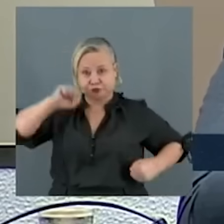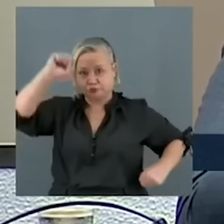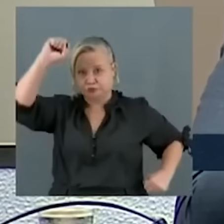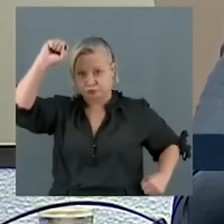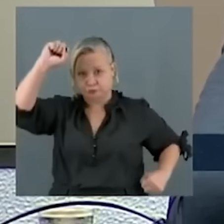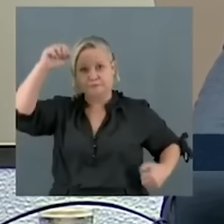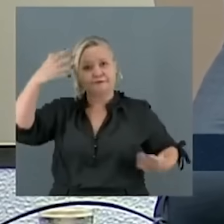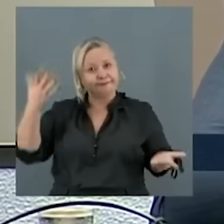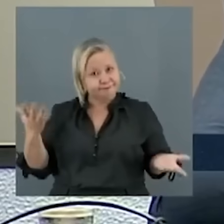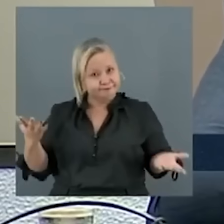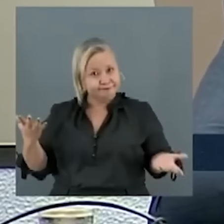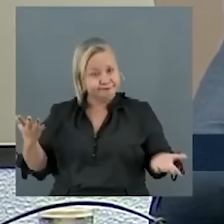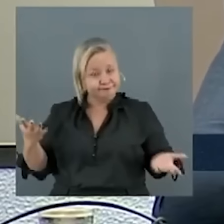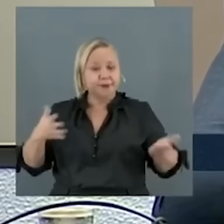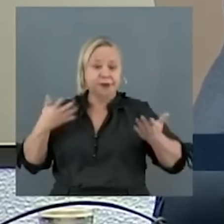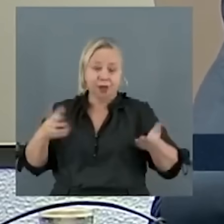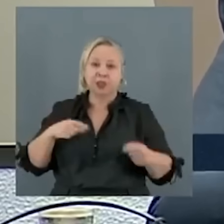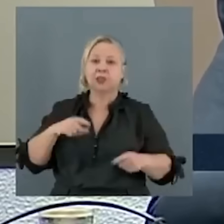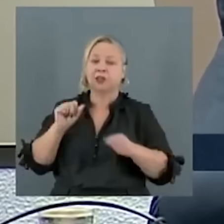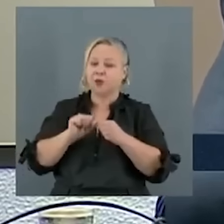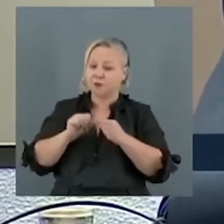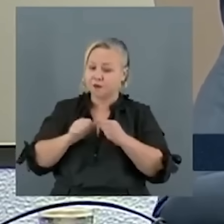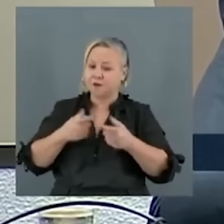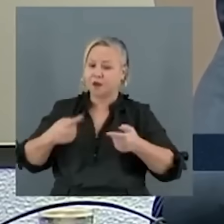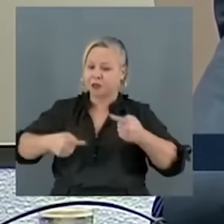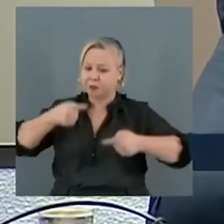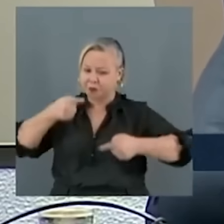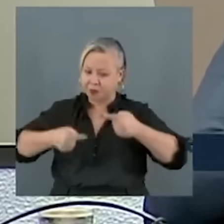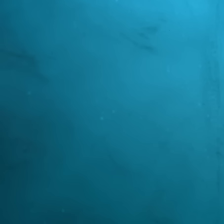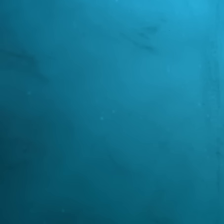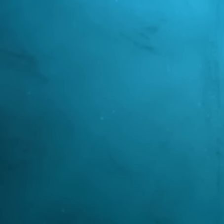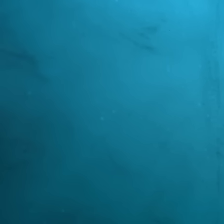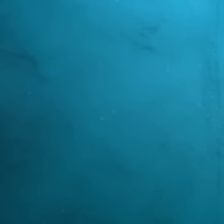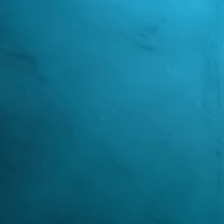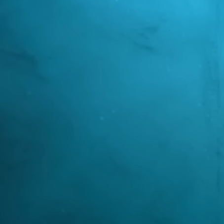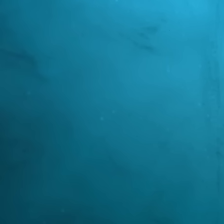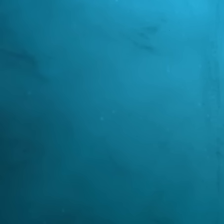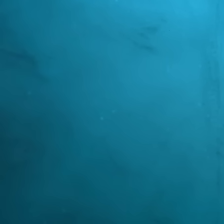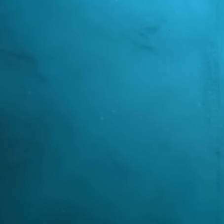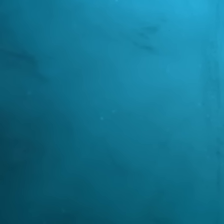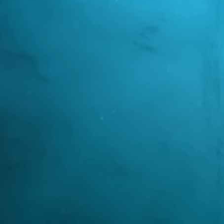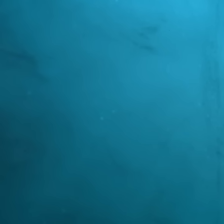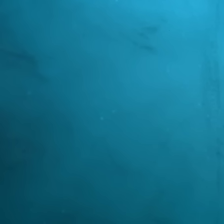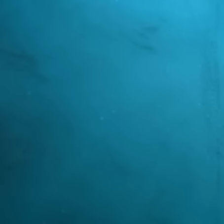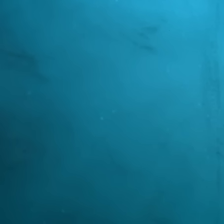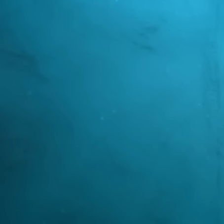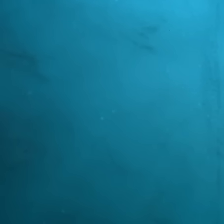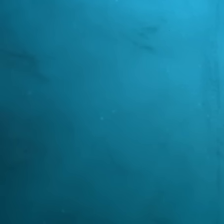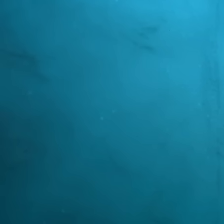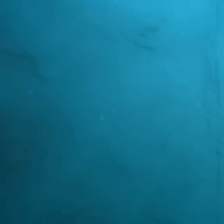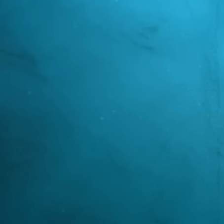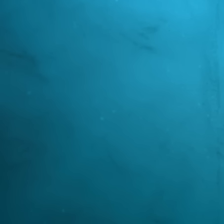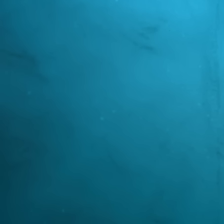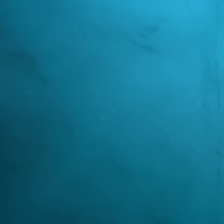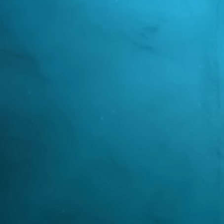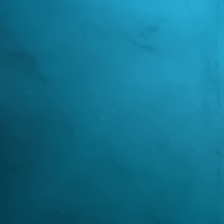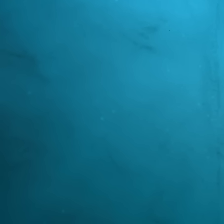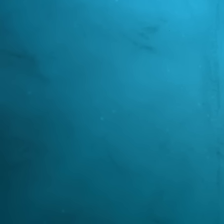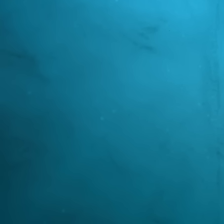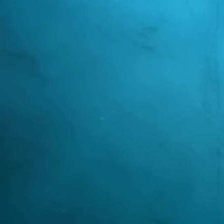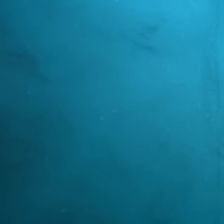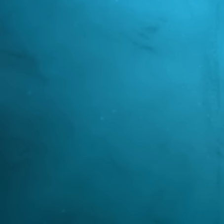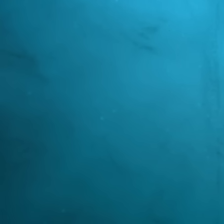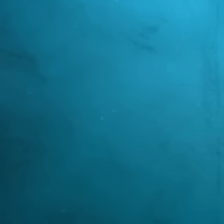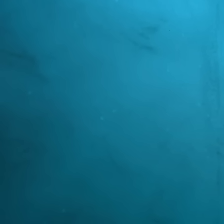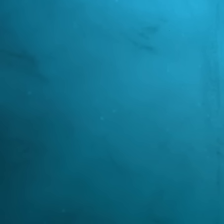faz o debate democrático e é assim que a verdade sempre vence. Eu conversei com alguns juristas sobre o perfil de Dino e o que esperar